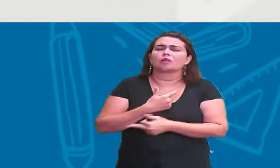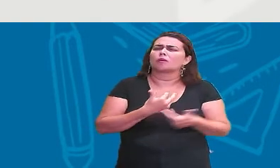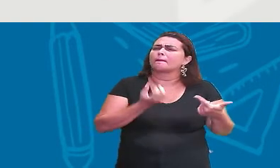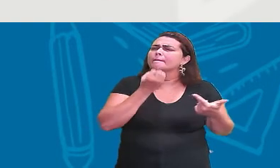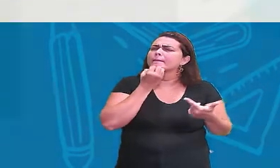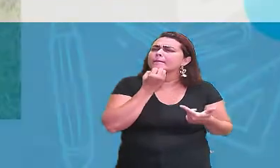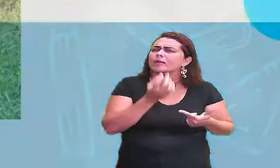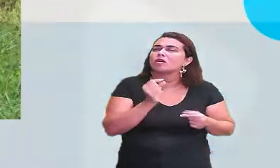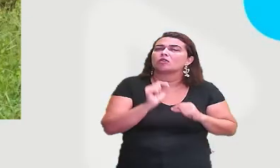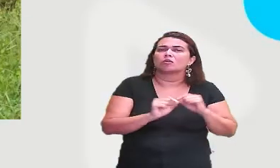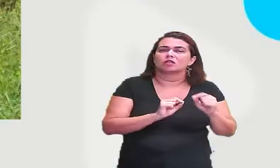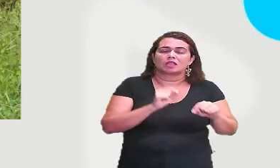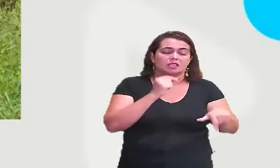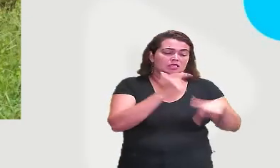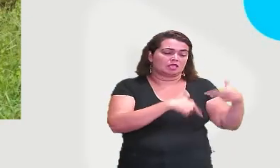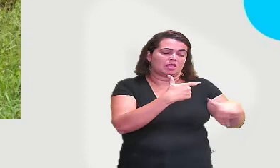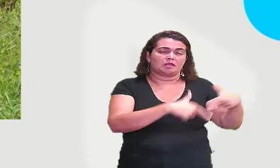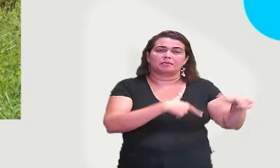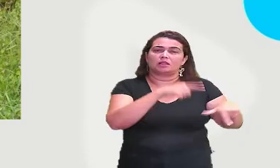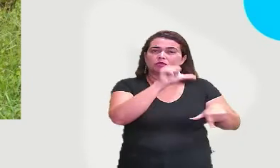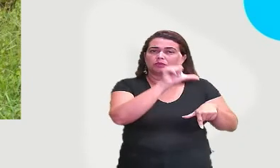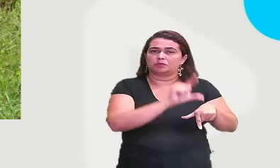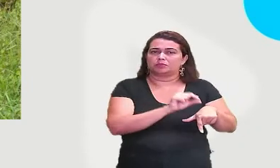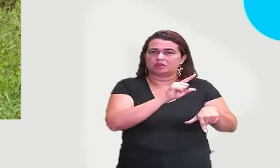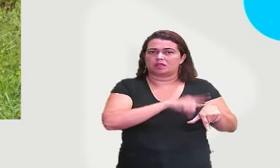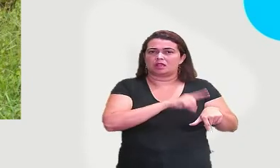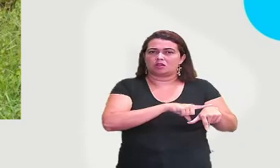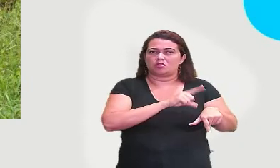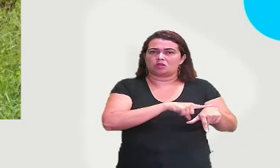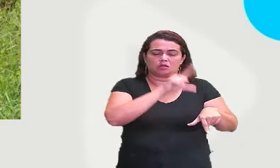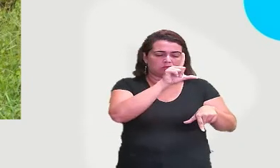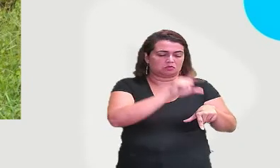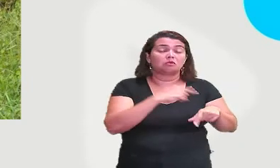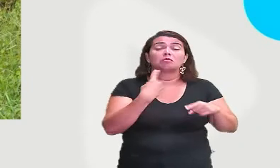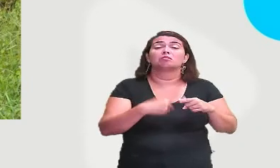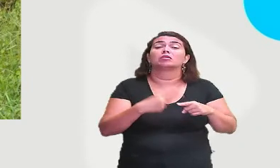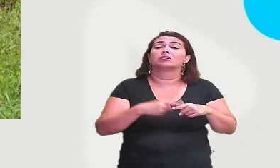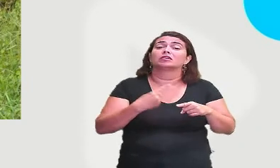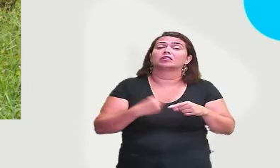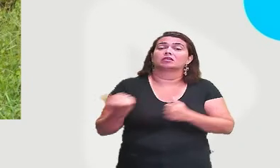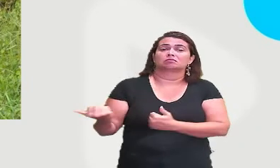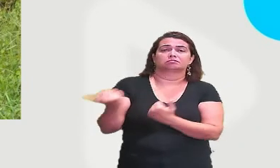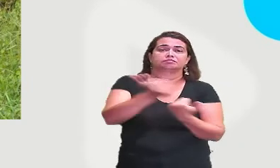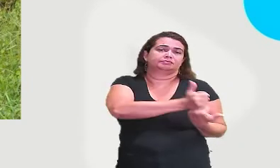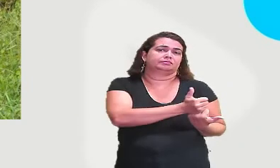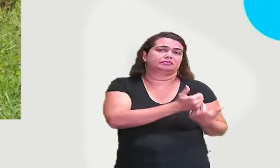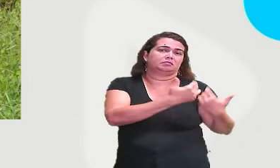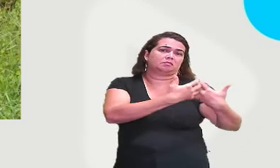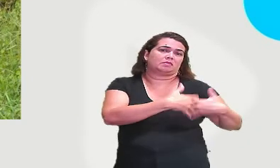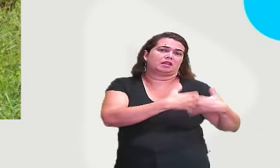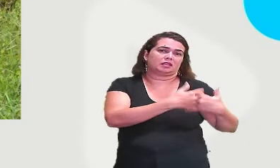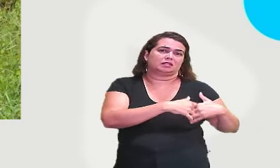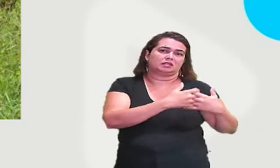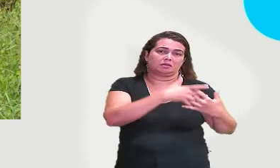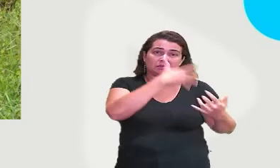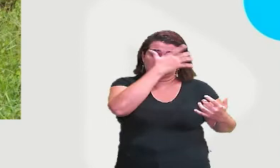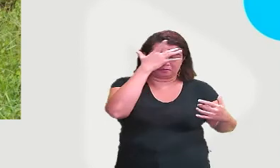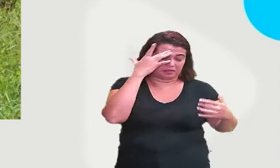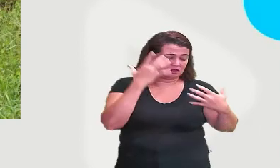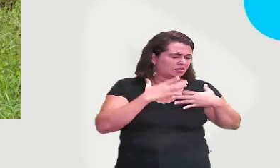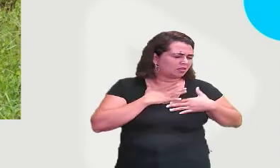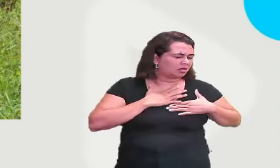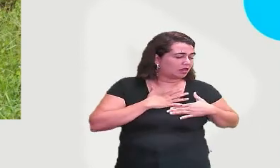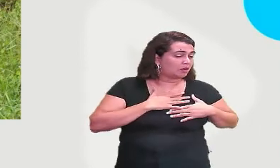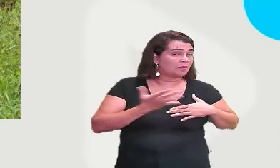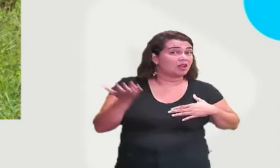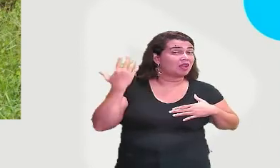de maquinários, ou seja, se eu tenho uma máquina que adianta o meu trabalho, então eu posso descansar um pouco mais. Onde